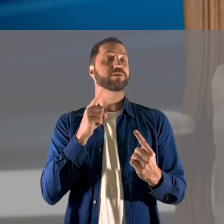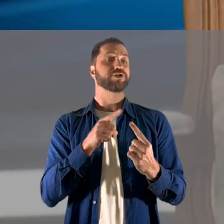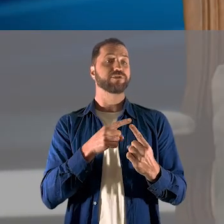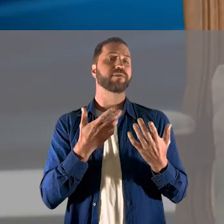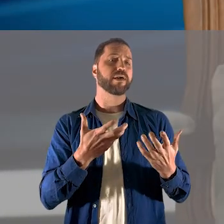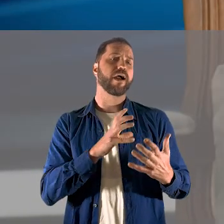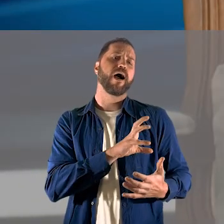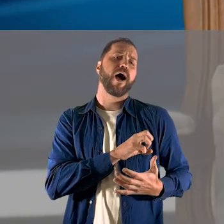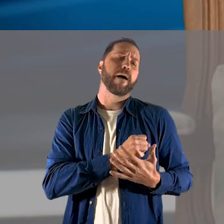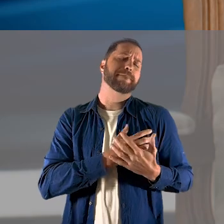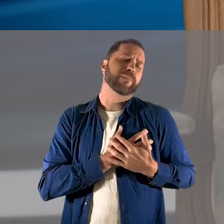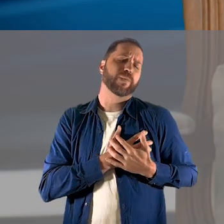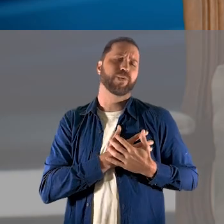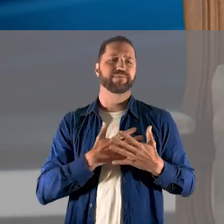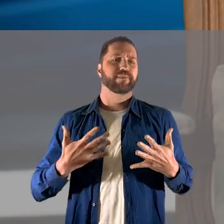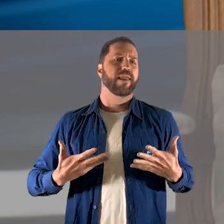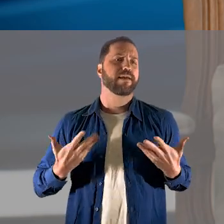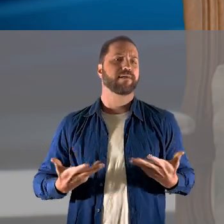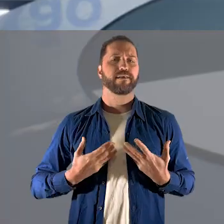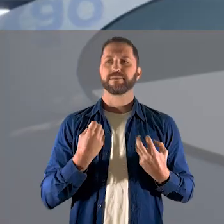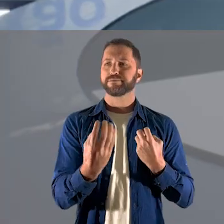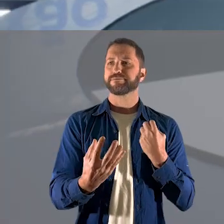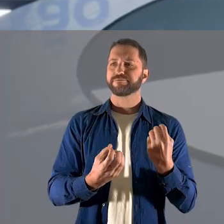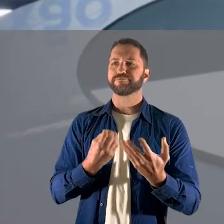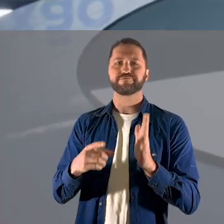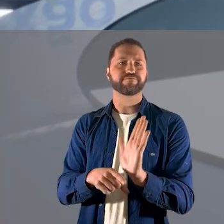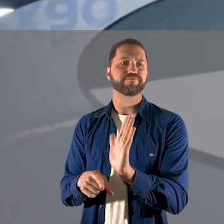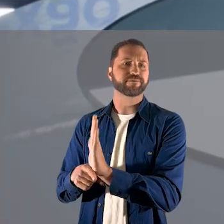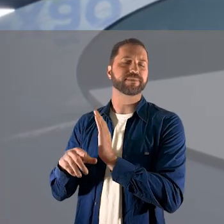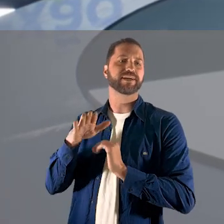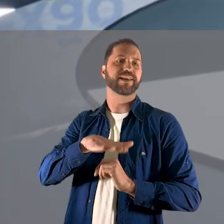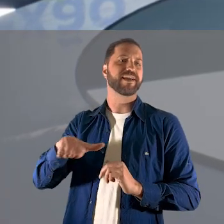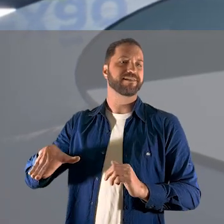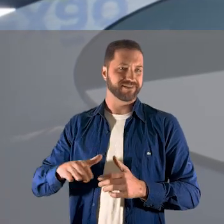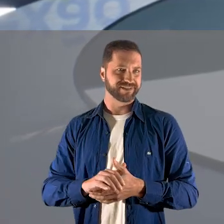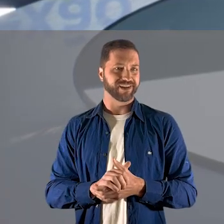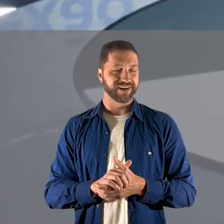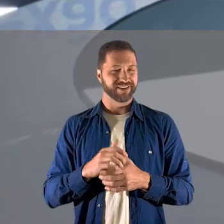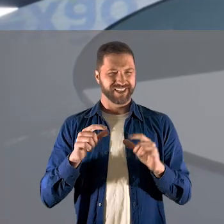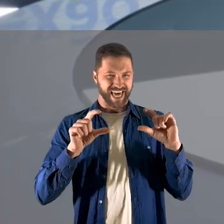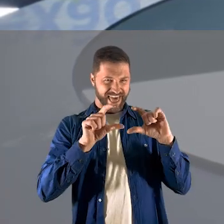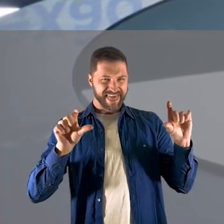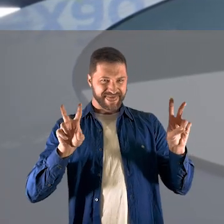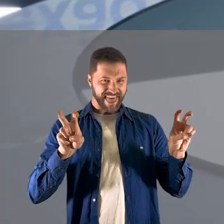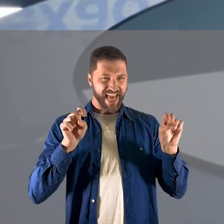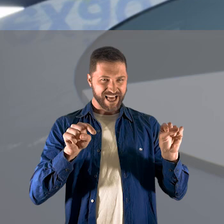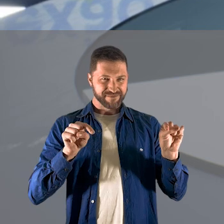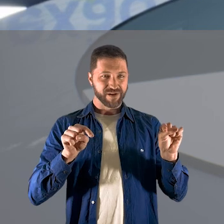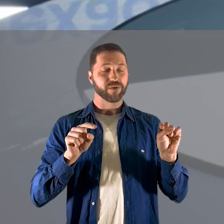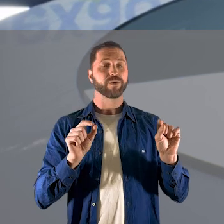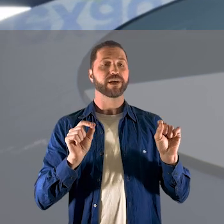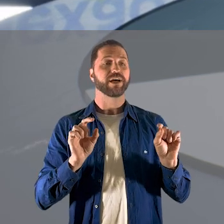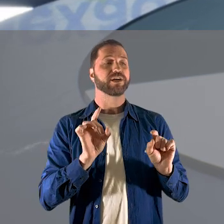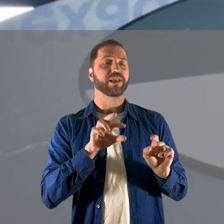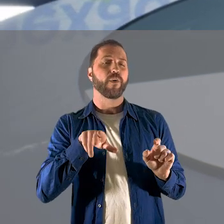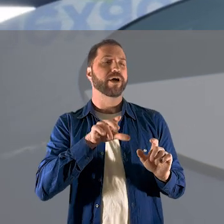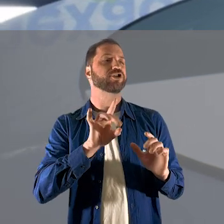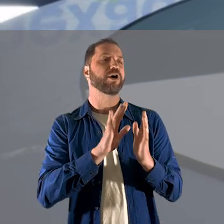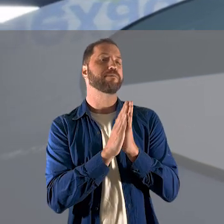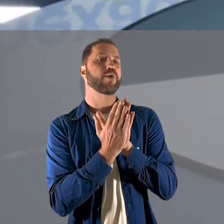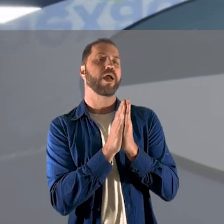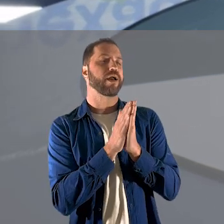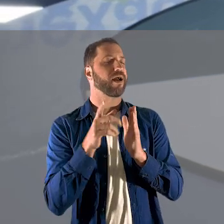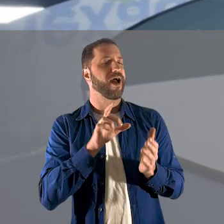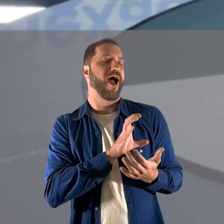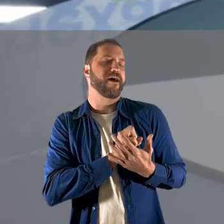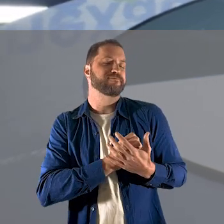objetivo de levar mais amor mas alegria para as crianças então o slogan da campanha era muito mais que